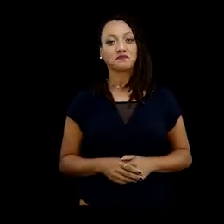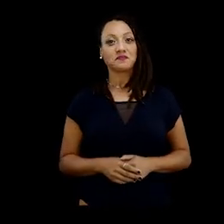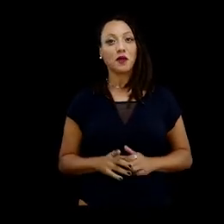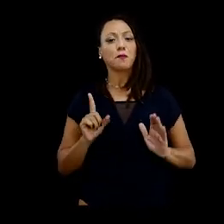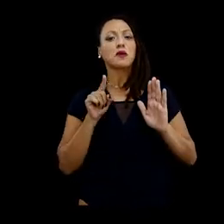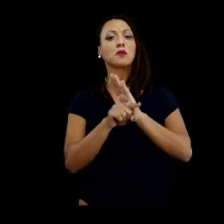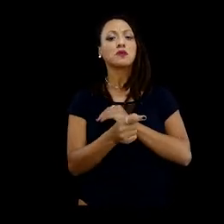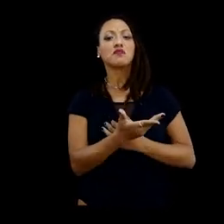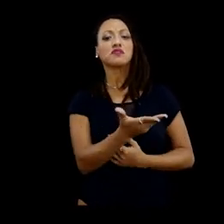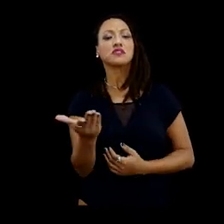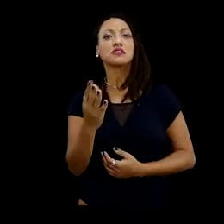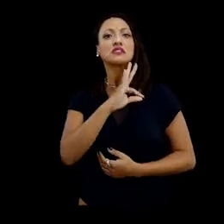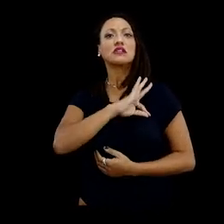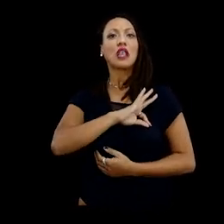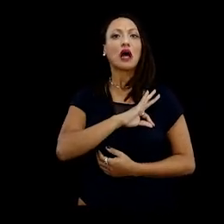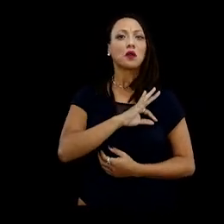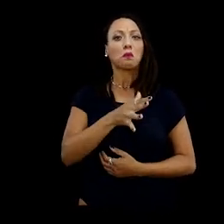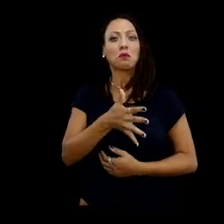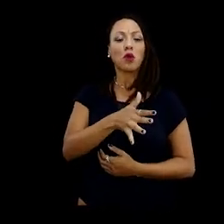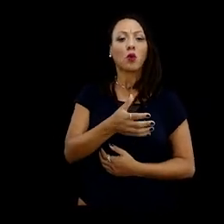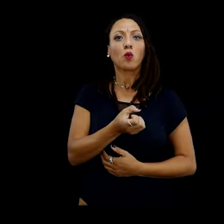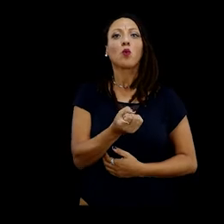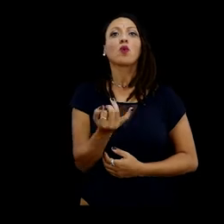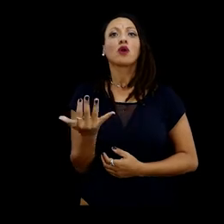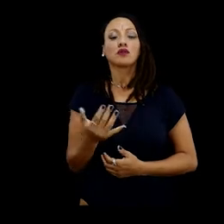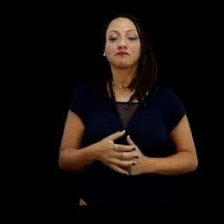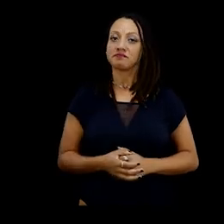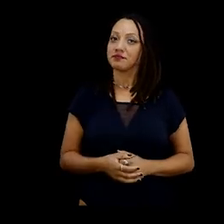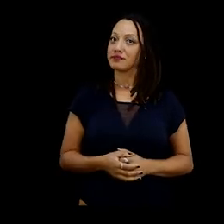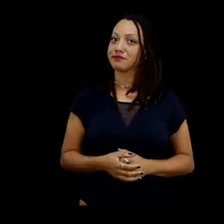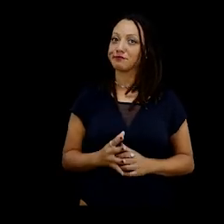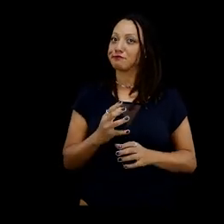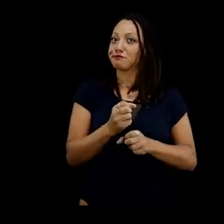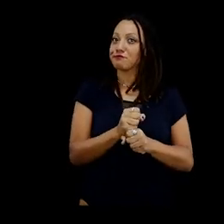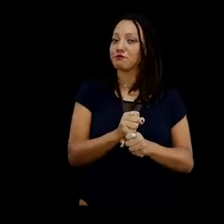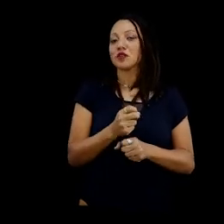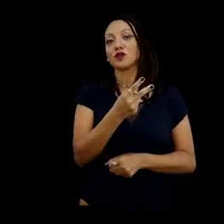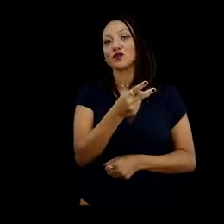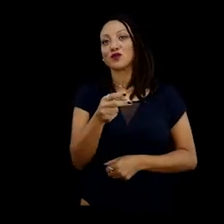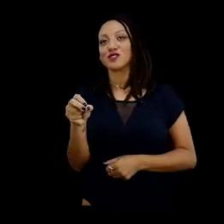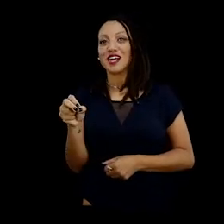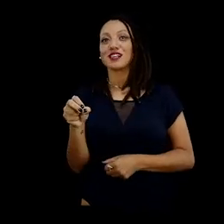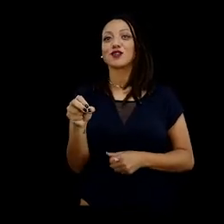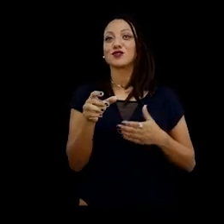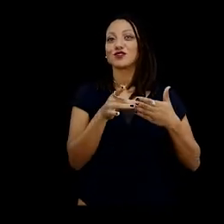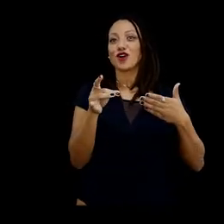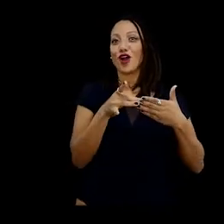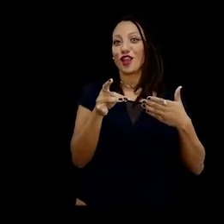Quanto vocês ganham de salário por mês? Cerca de $200.